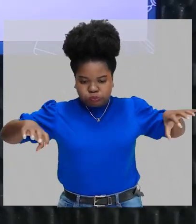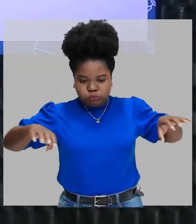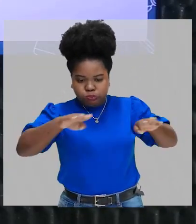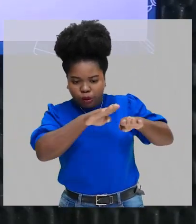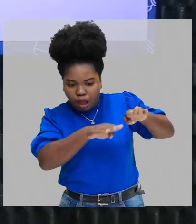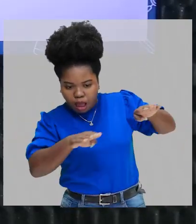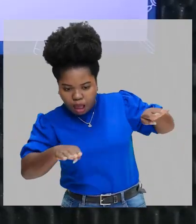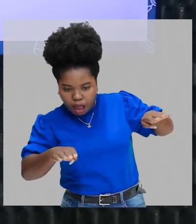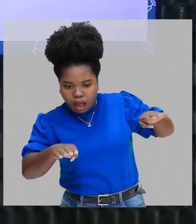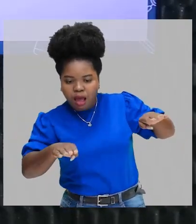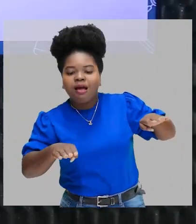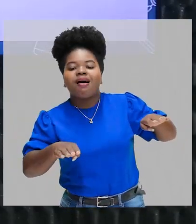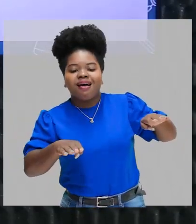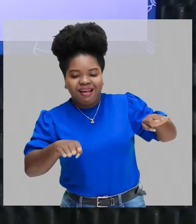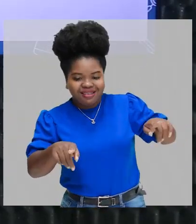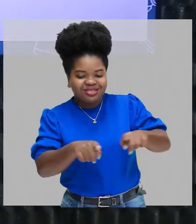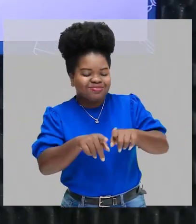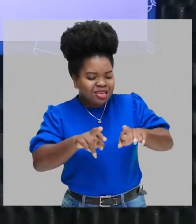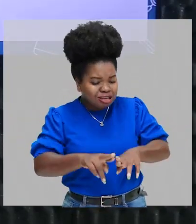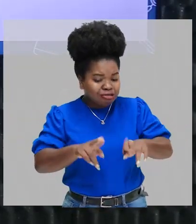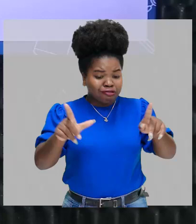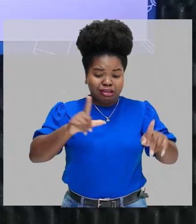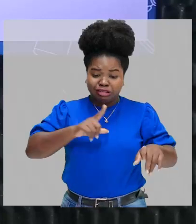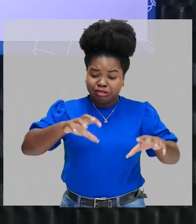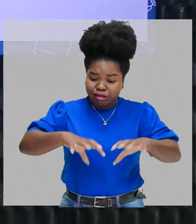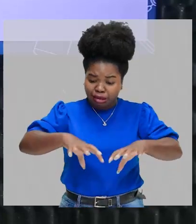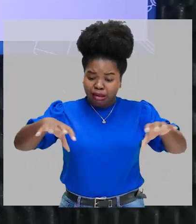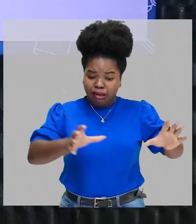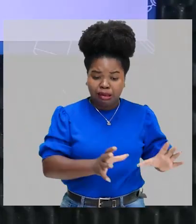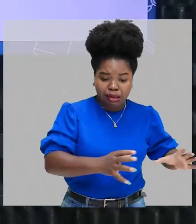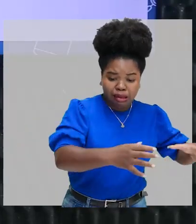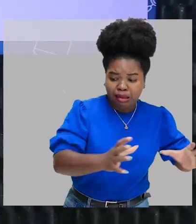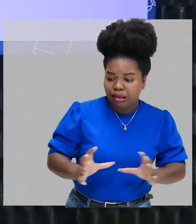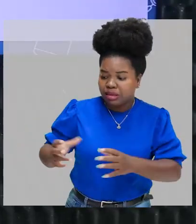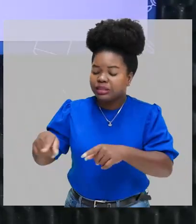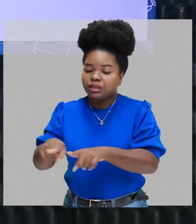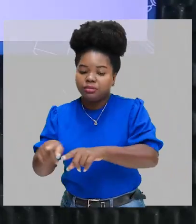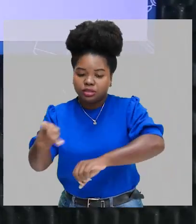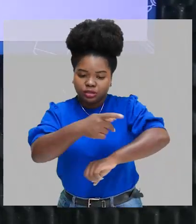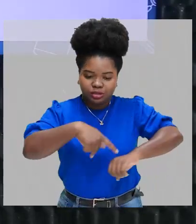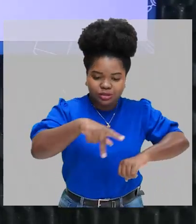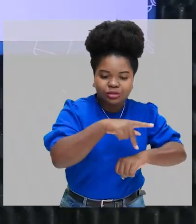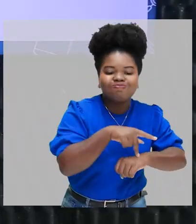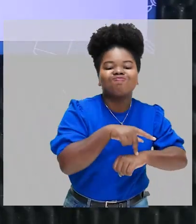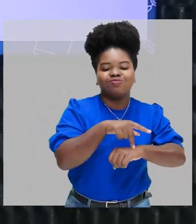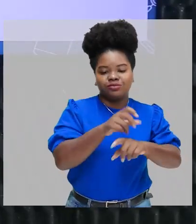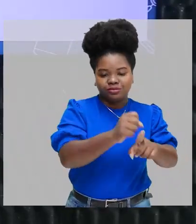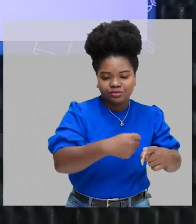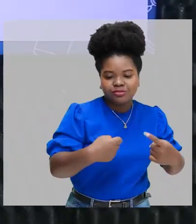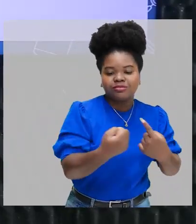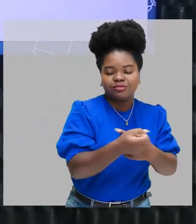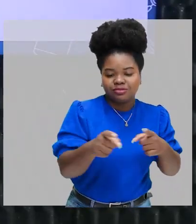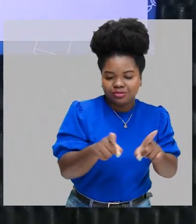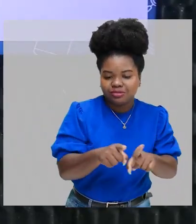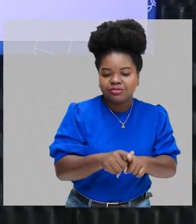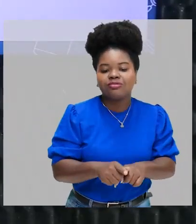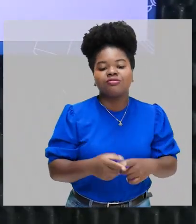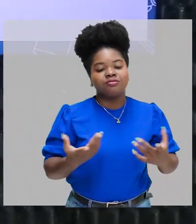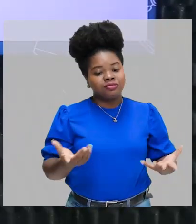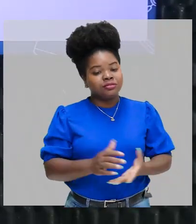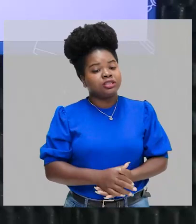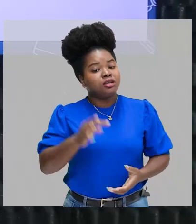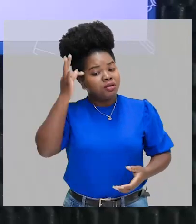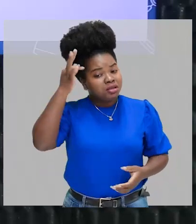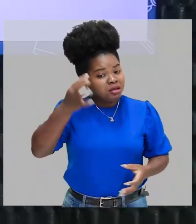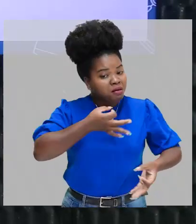desigualdade, evidenciando as diferenças que existem entre os países e também entre as camadas sociais. Por isso que é a